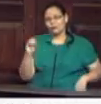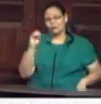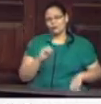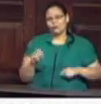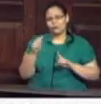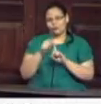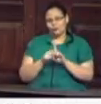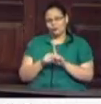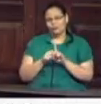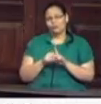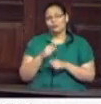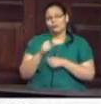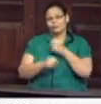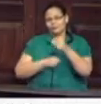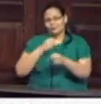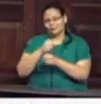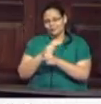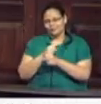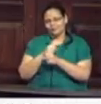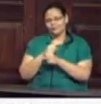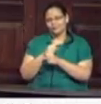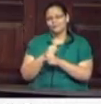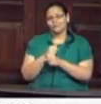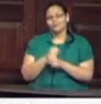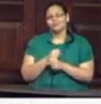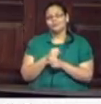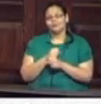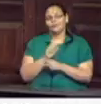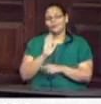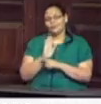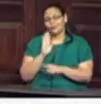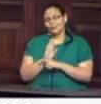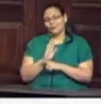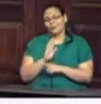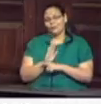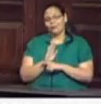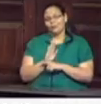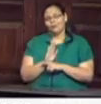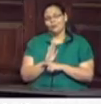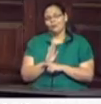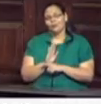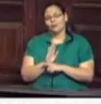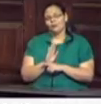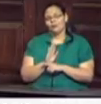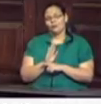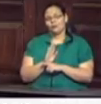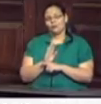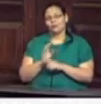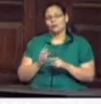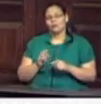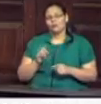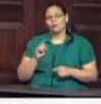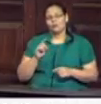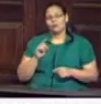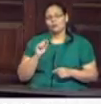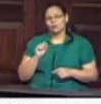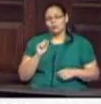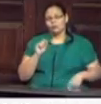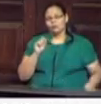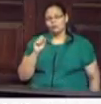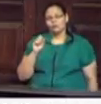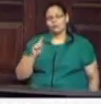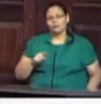17. Havia um mote que ajuda a explicar a origem do populismo, que era terra